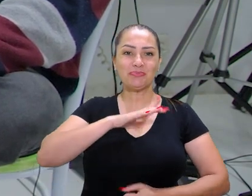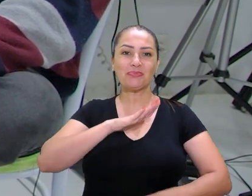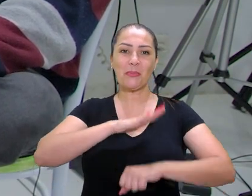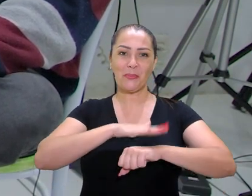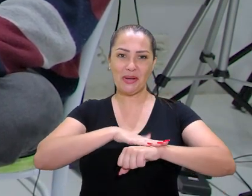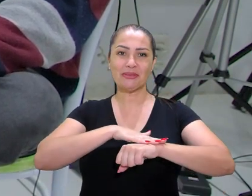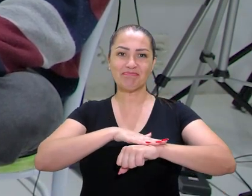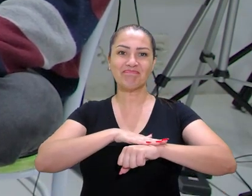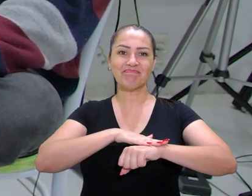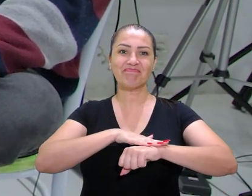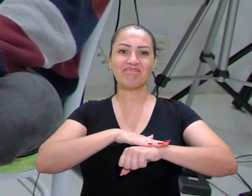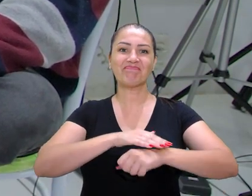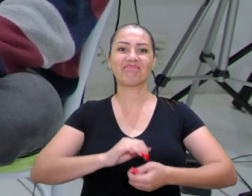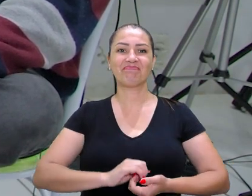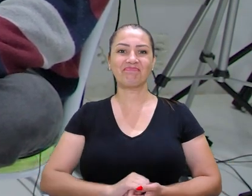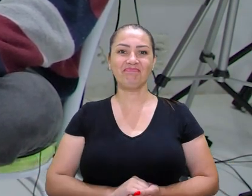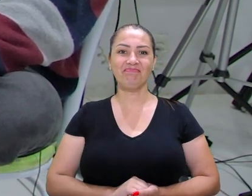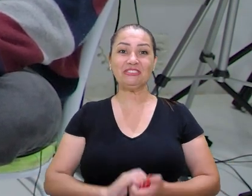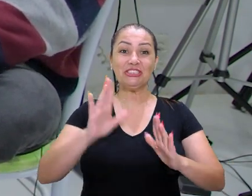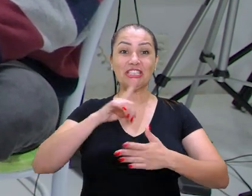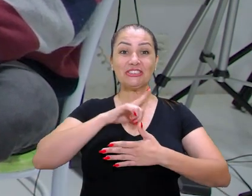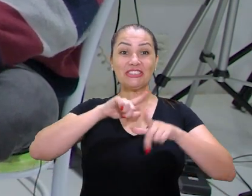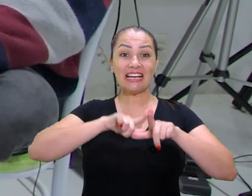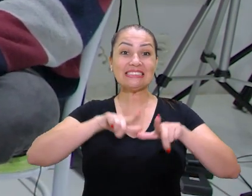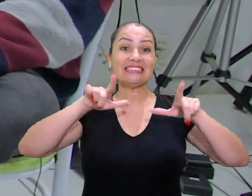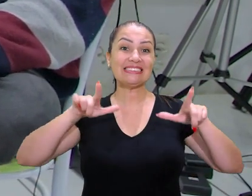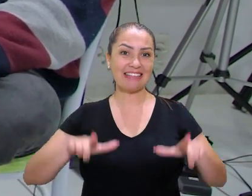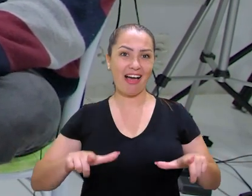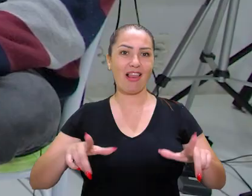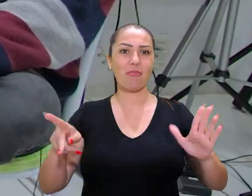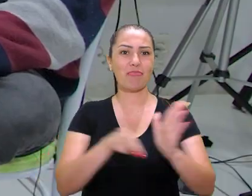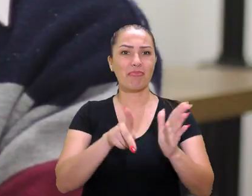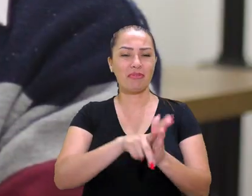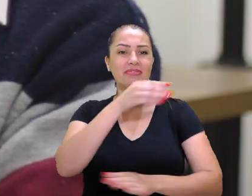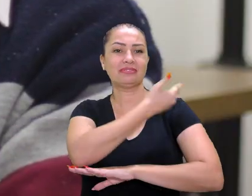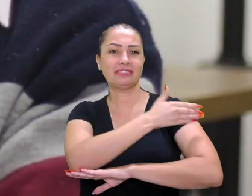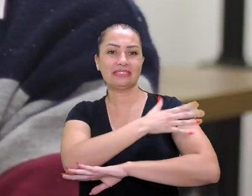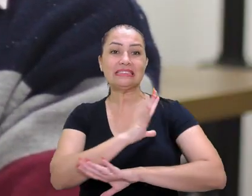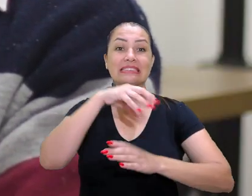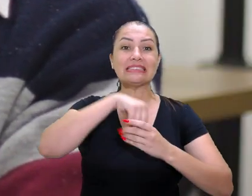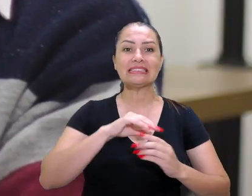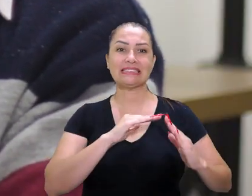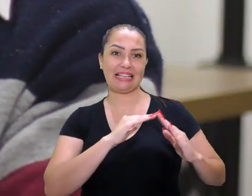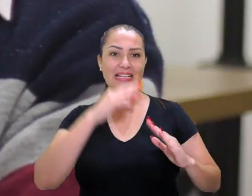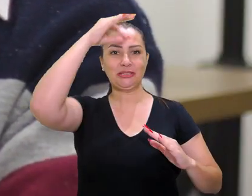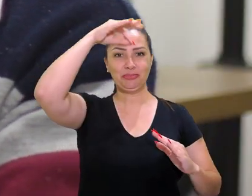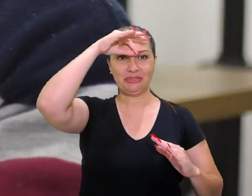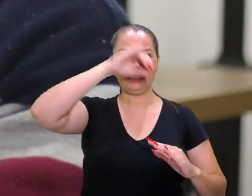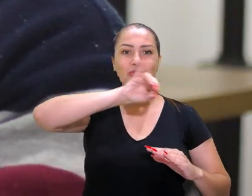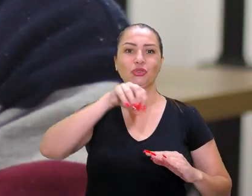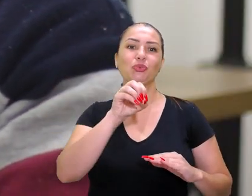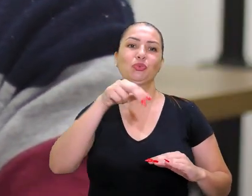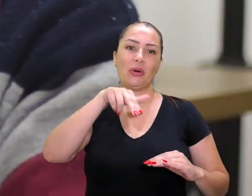já tinha a sala de teatro, o Palco Mensageiros, dentro da Cruzados Militares Espíritas, a Joana de